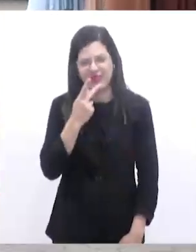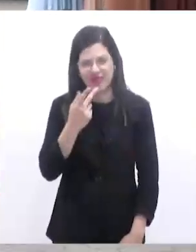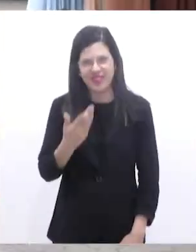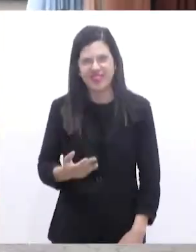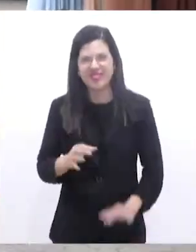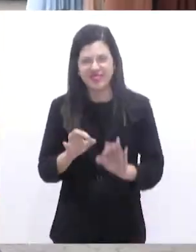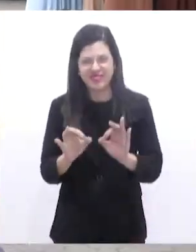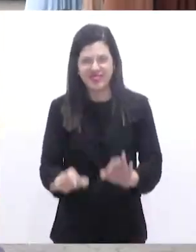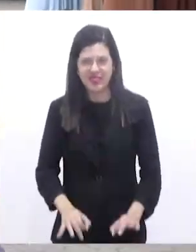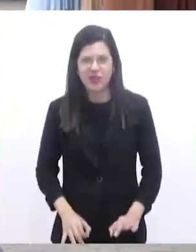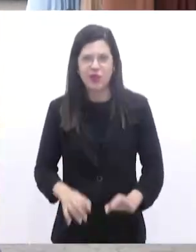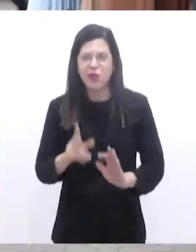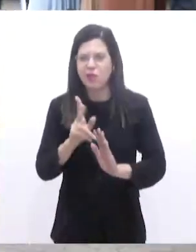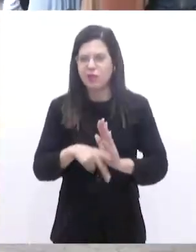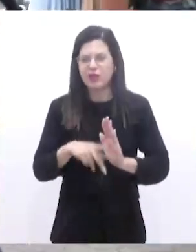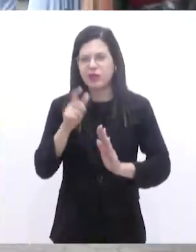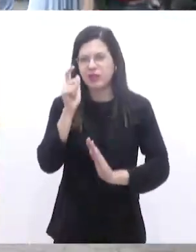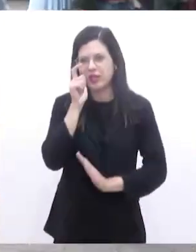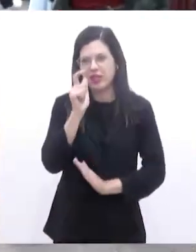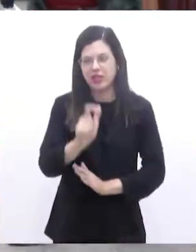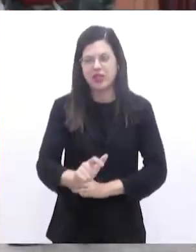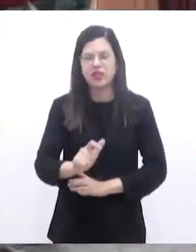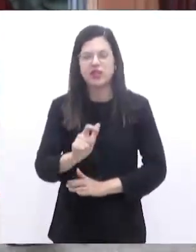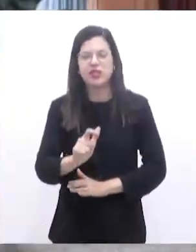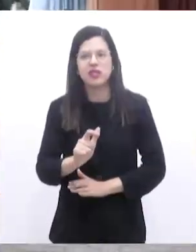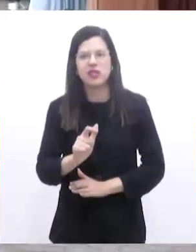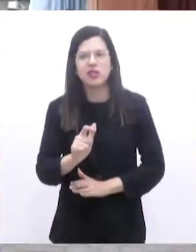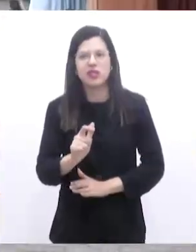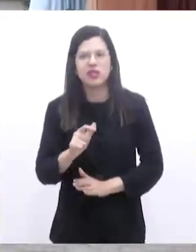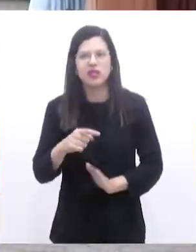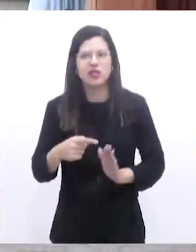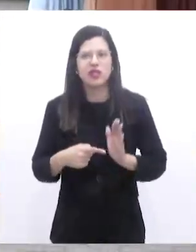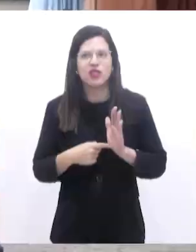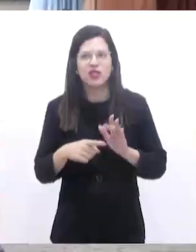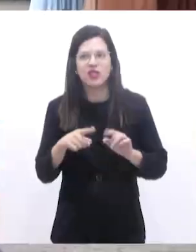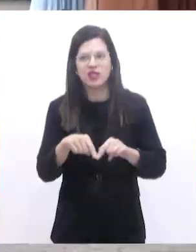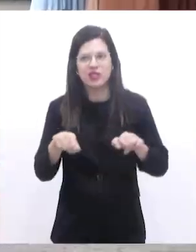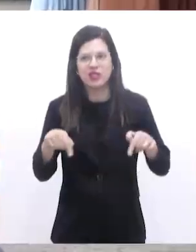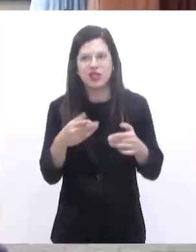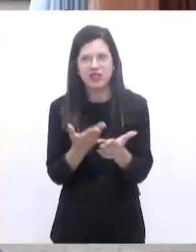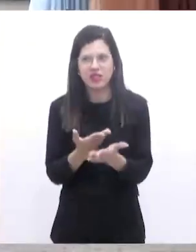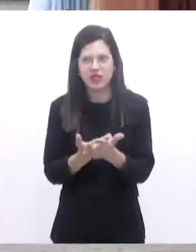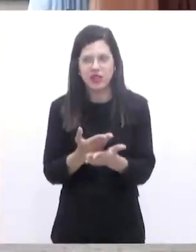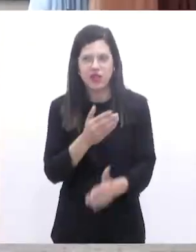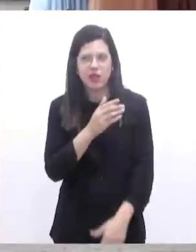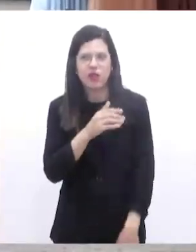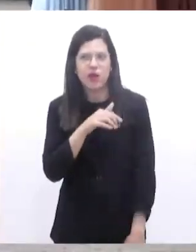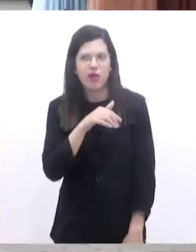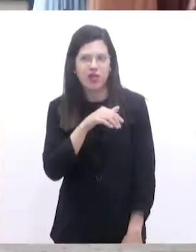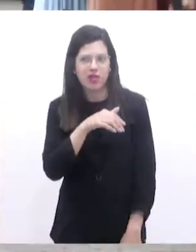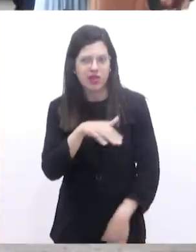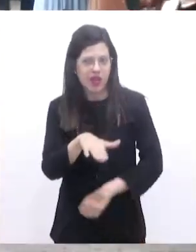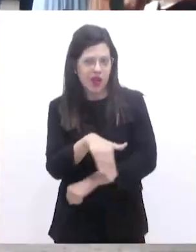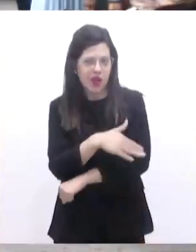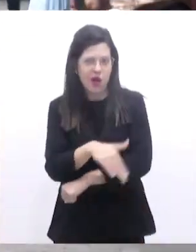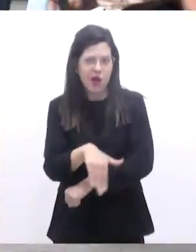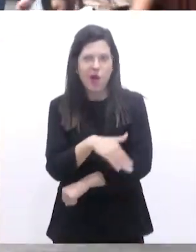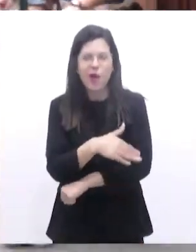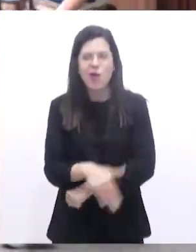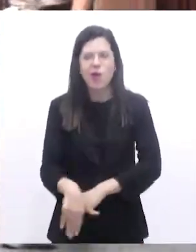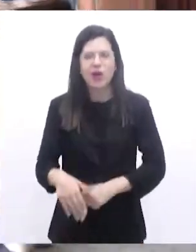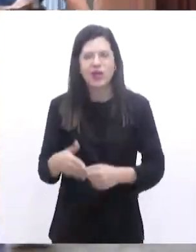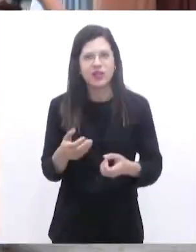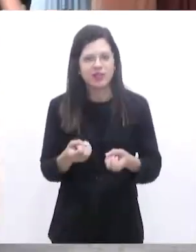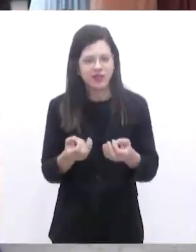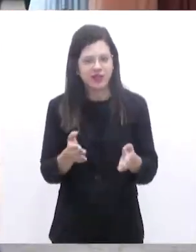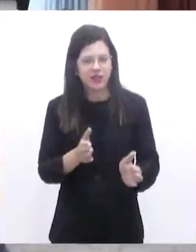muito interessante, muito bacana, que traz essa sala de aula para as ruas, né, contando um pouco da nossa história, dando acesso para as